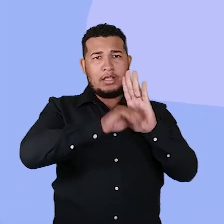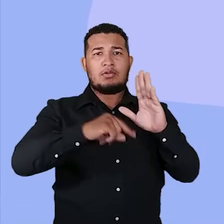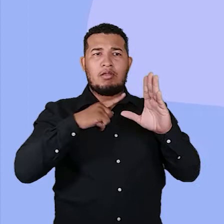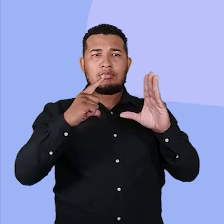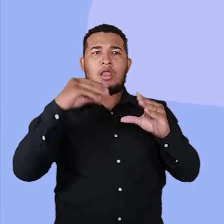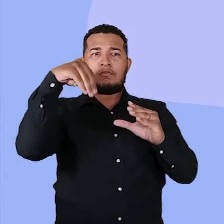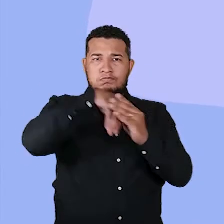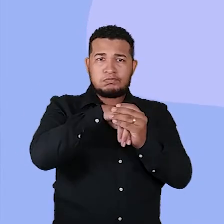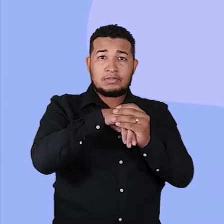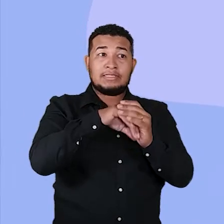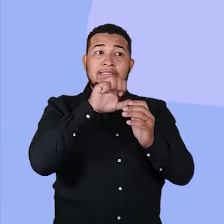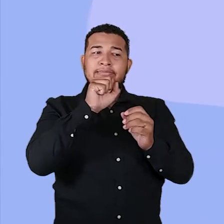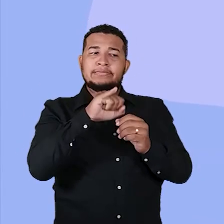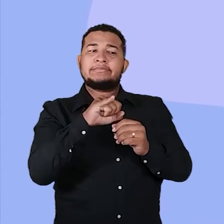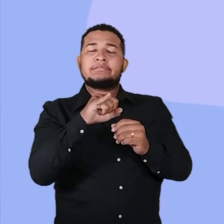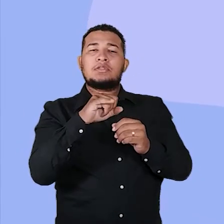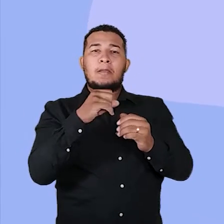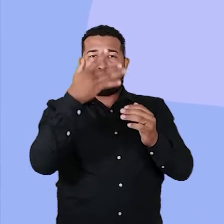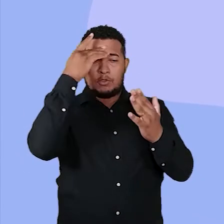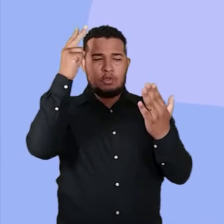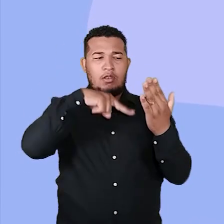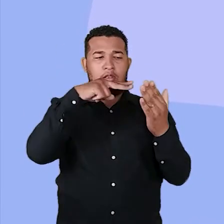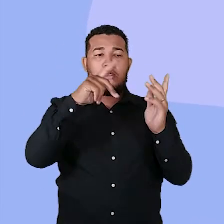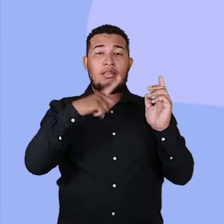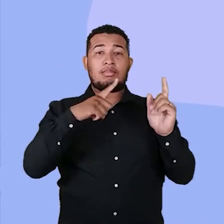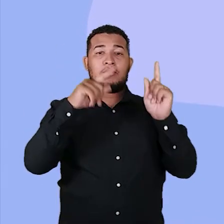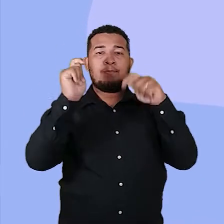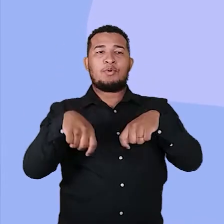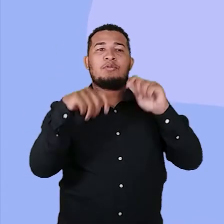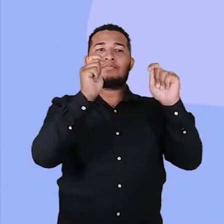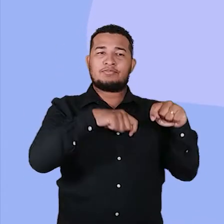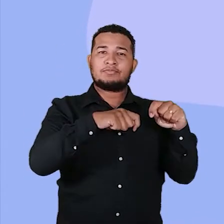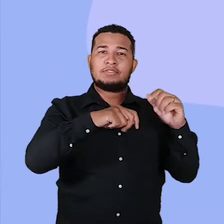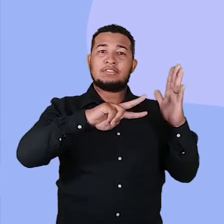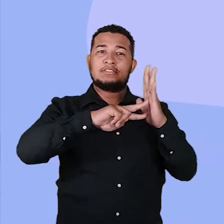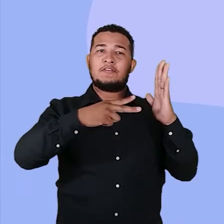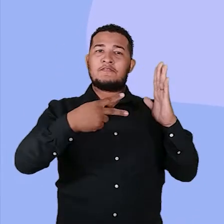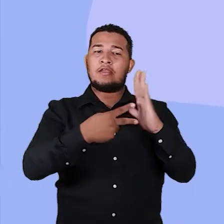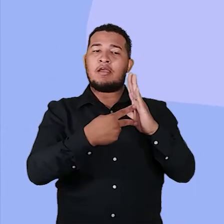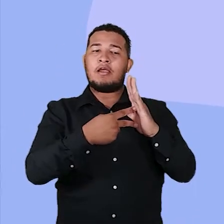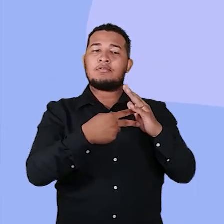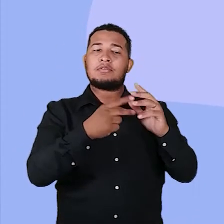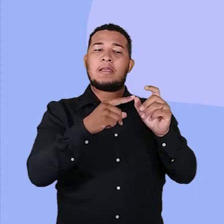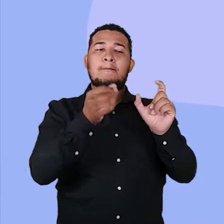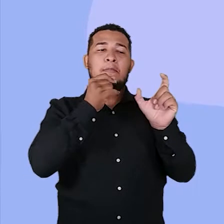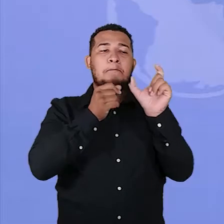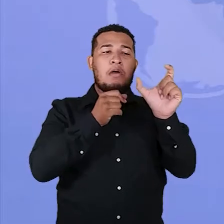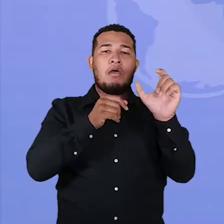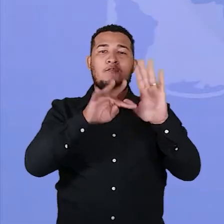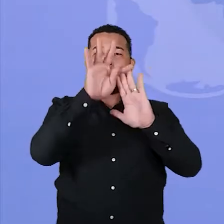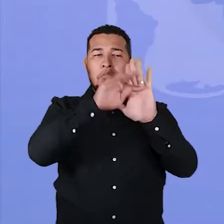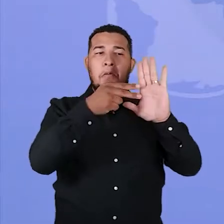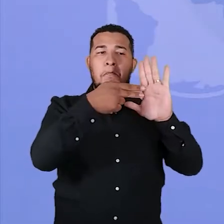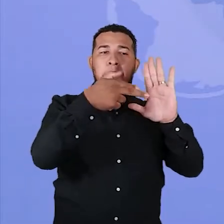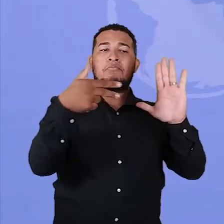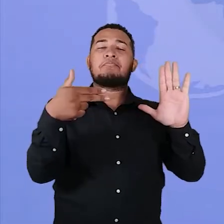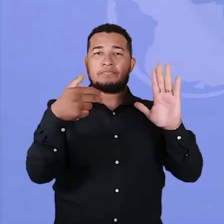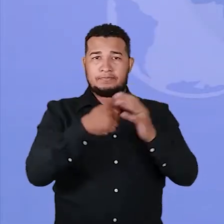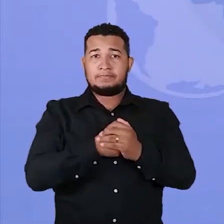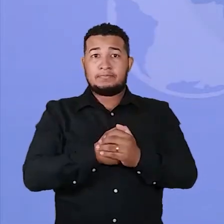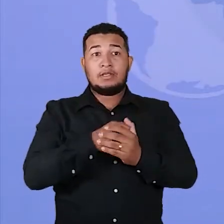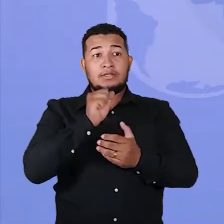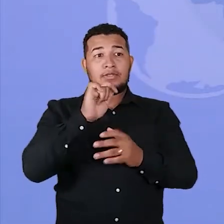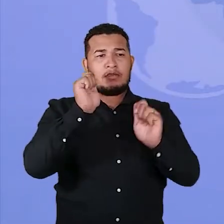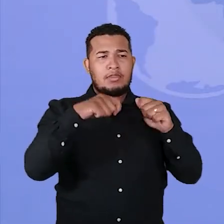ambíguo quando o leitor tem a possibilidade de fazer uma dupla interpretação. Então, quando eu consigo fazer uma